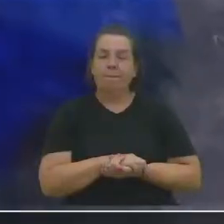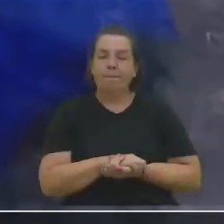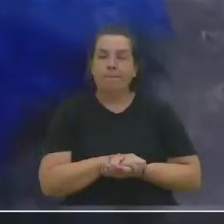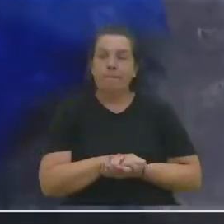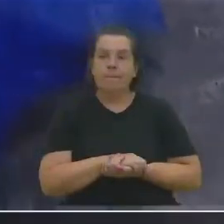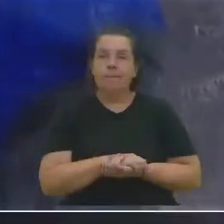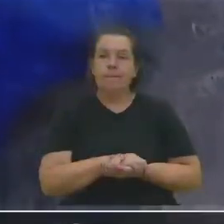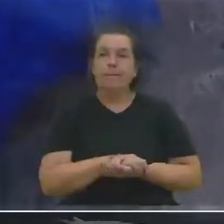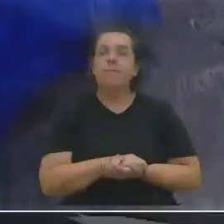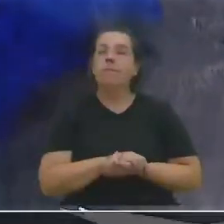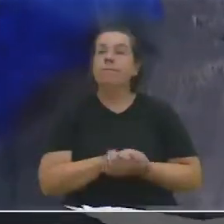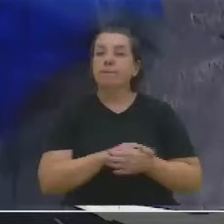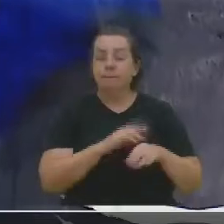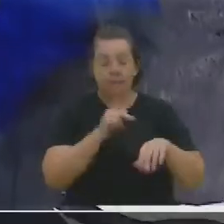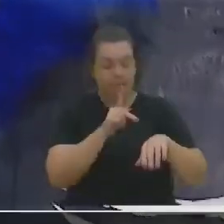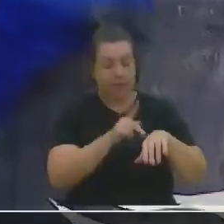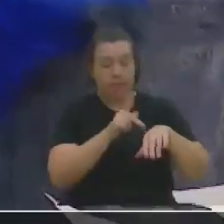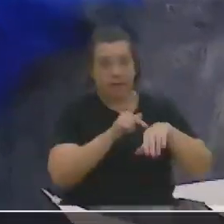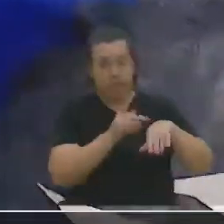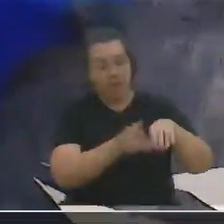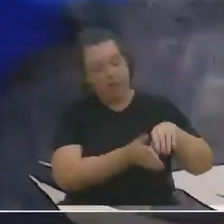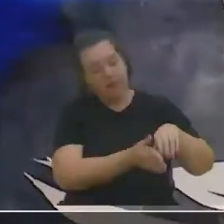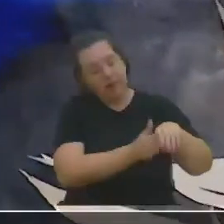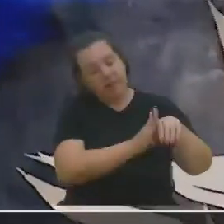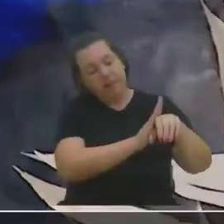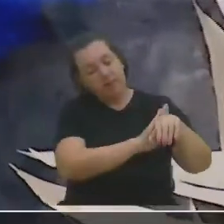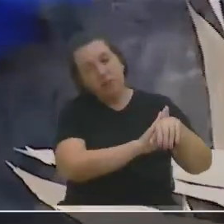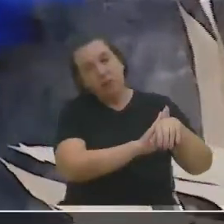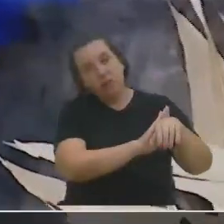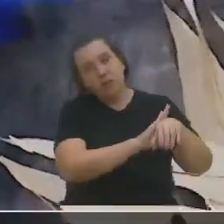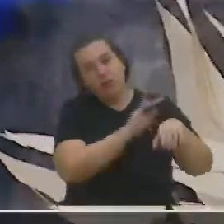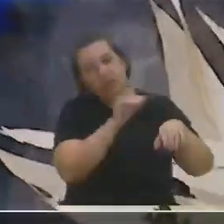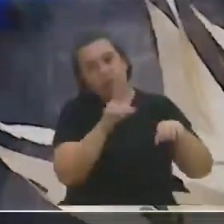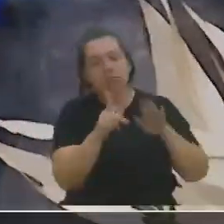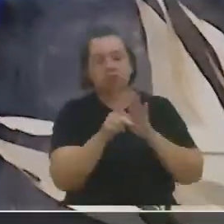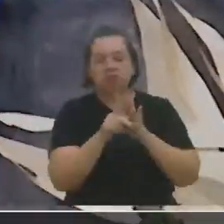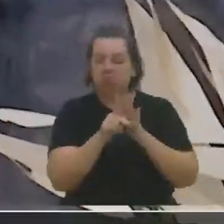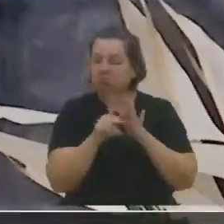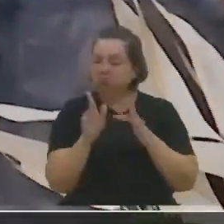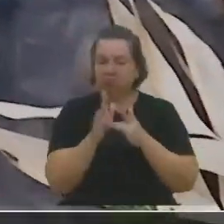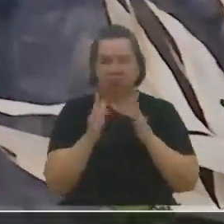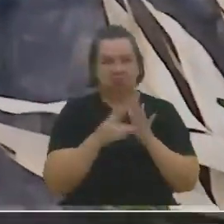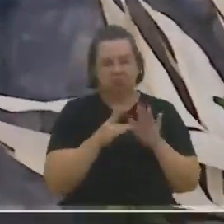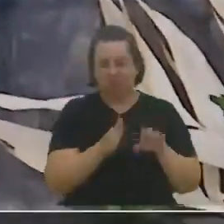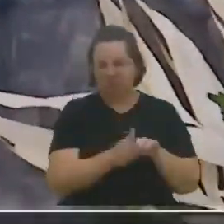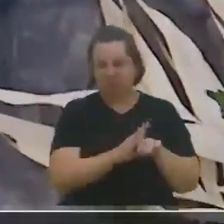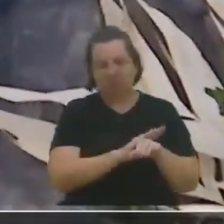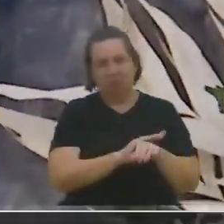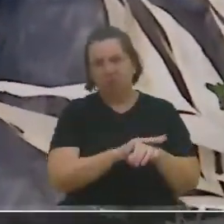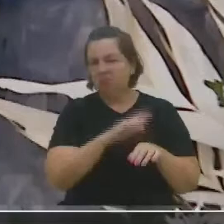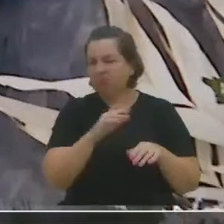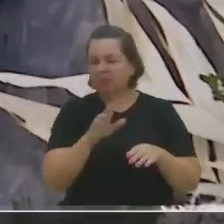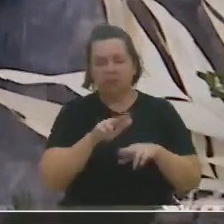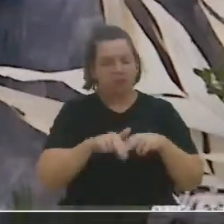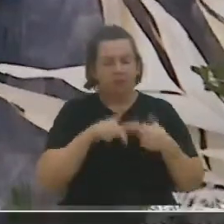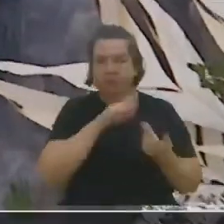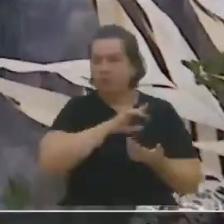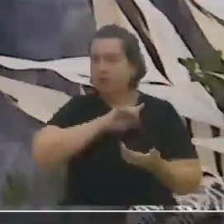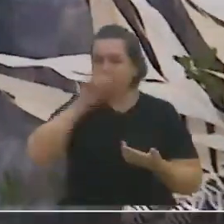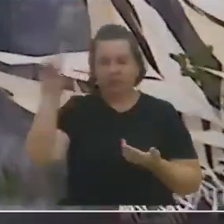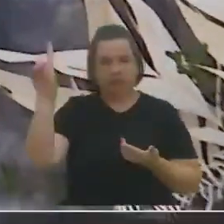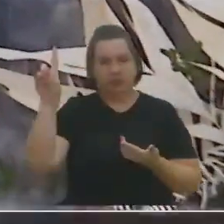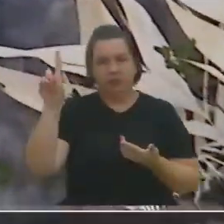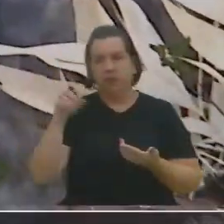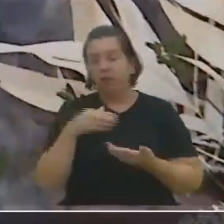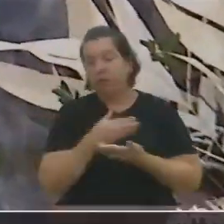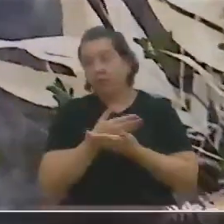A pedra foi tirada pelo próprio Senhor, pela ação divina, e